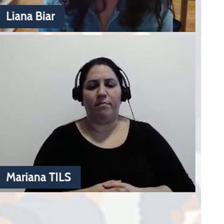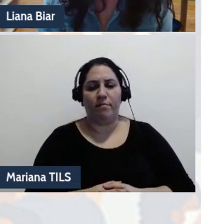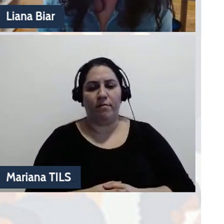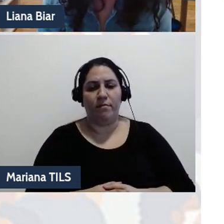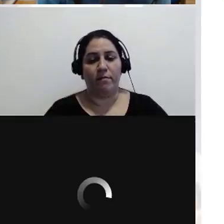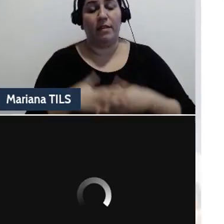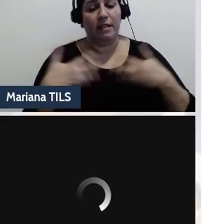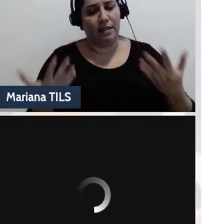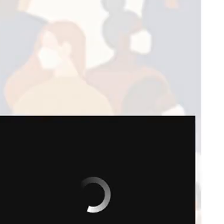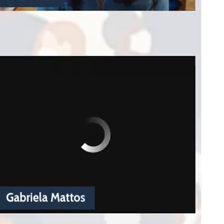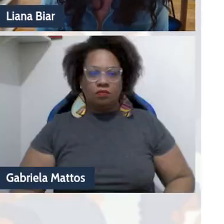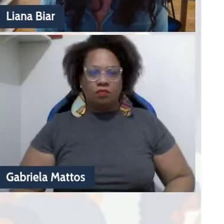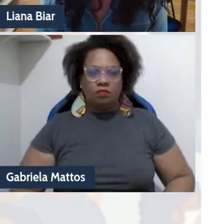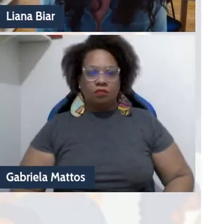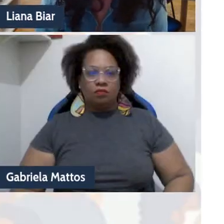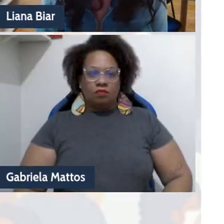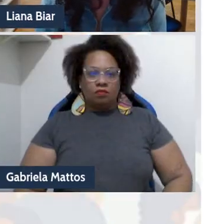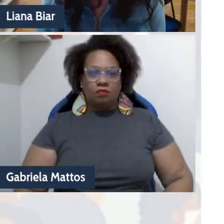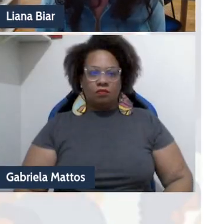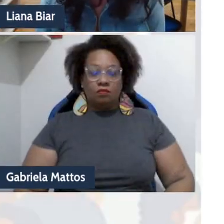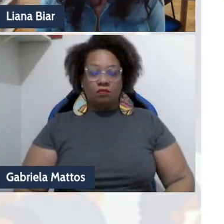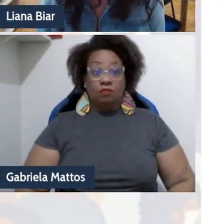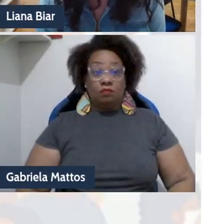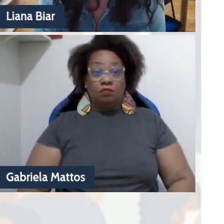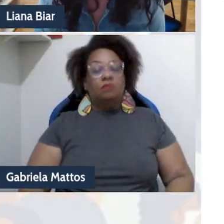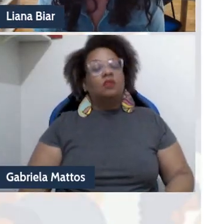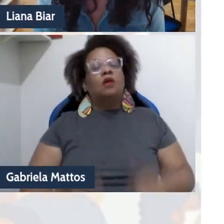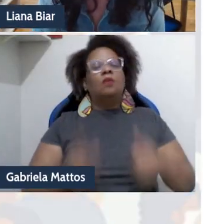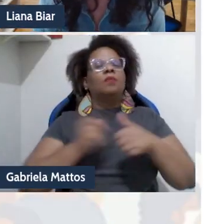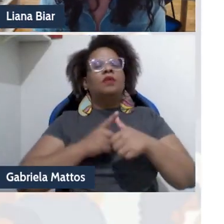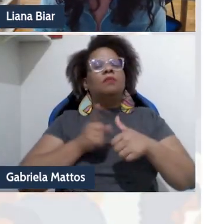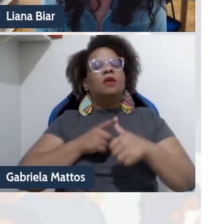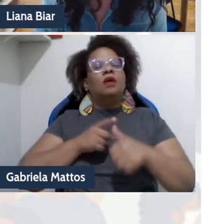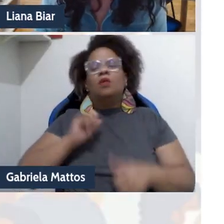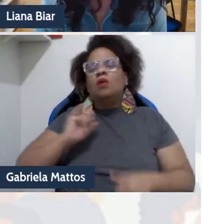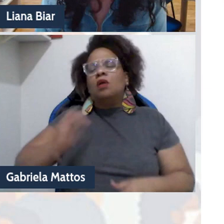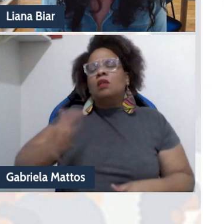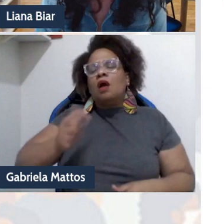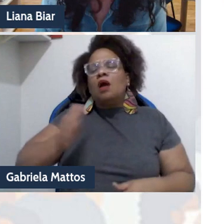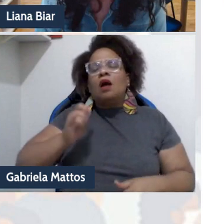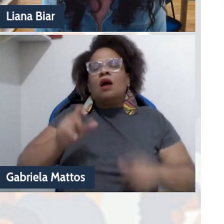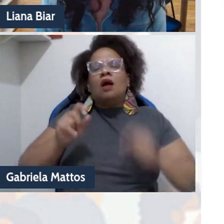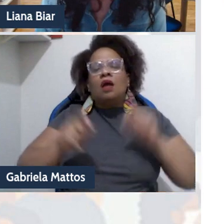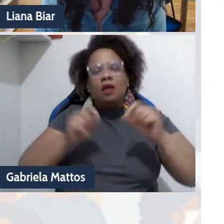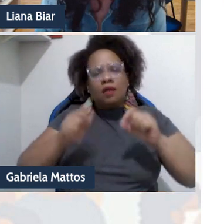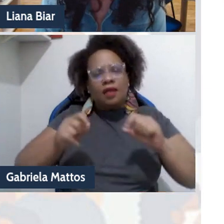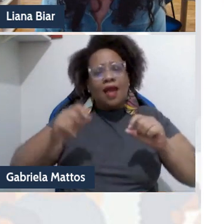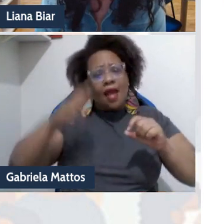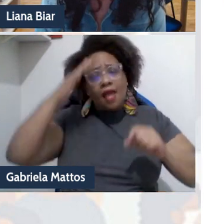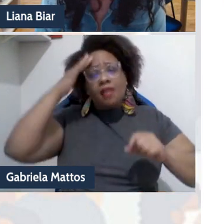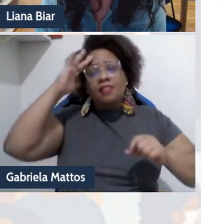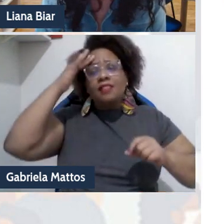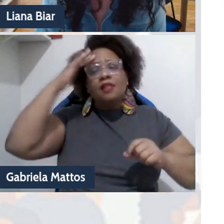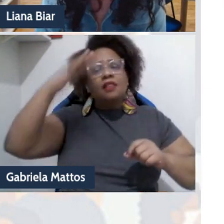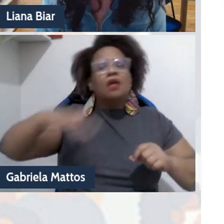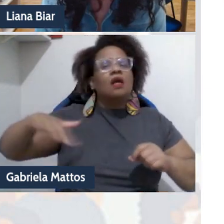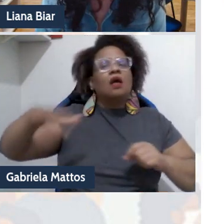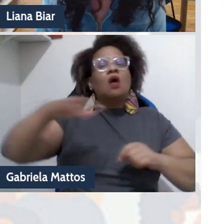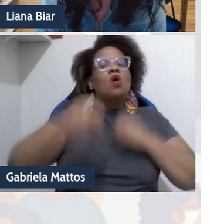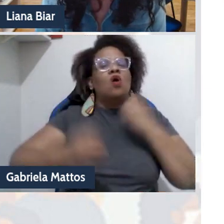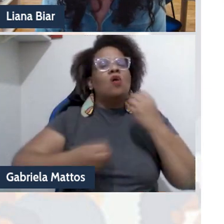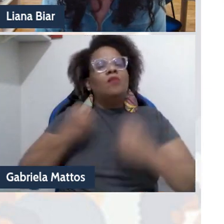Então, bom, em primeiro lugar, a gente entende narrativa como uma prática de entendimento da vida social, né? De